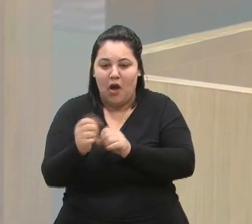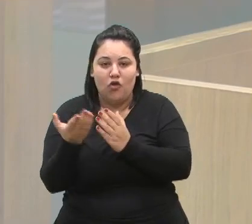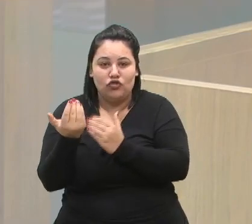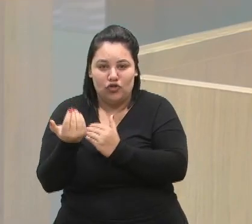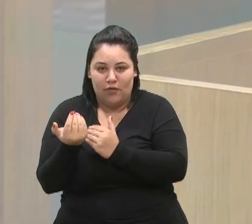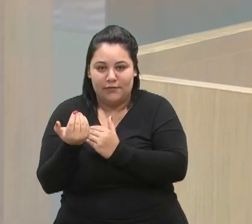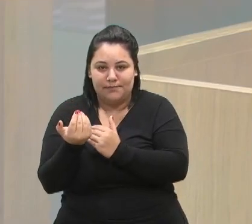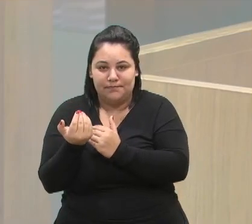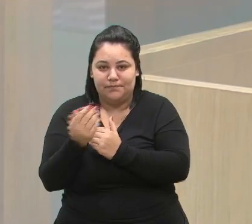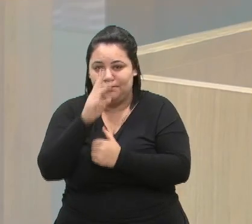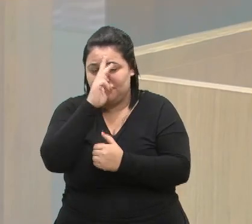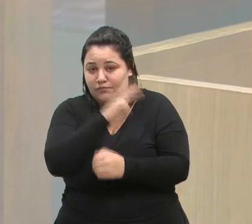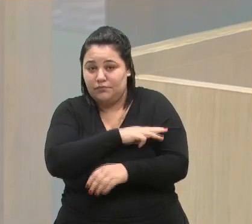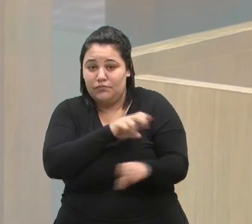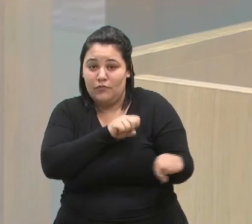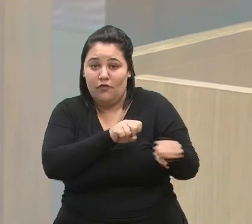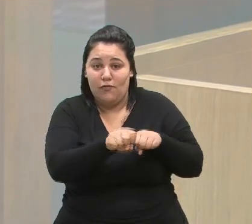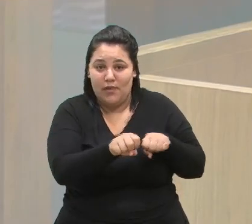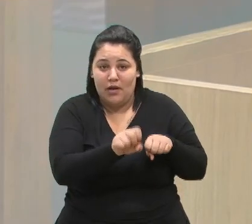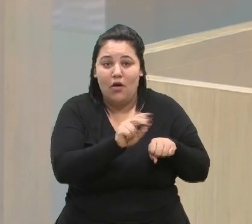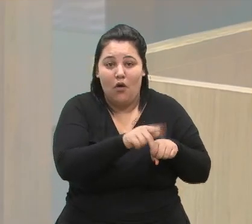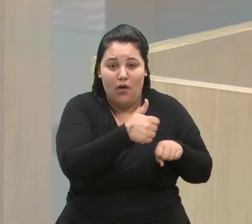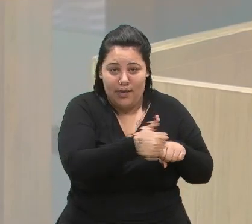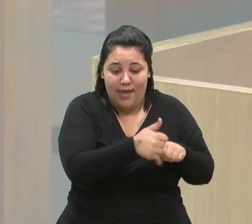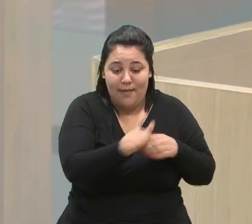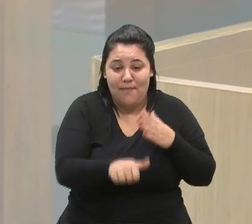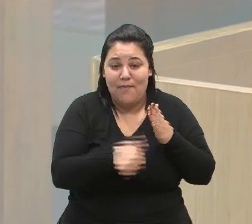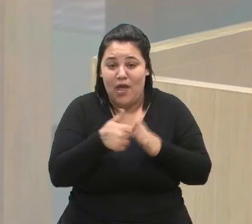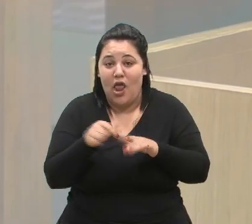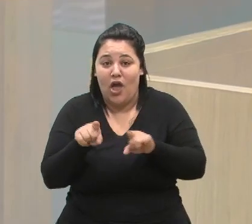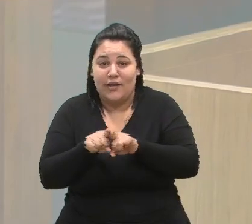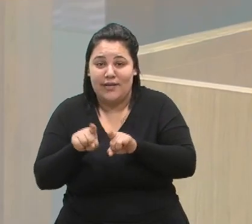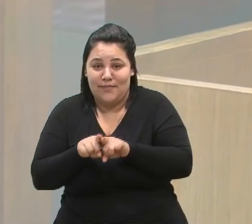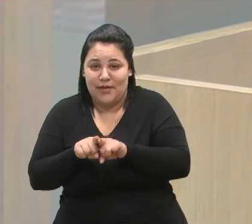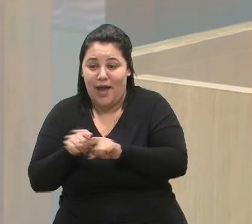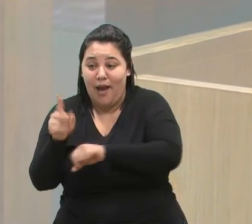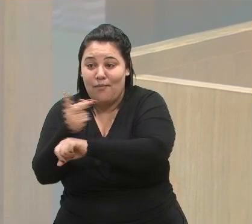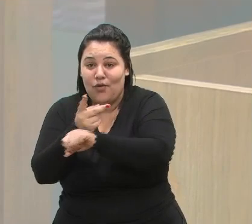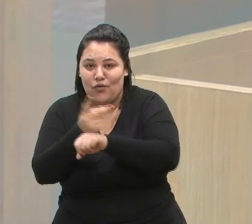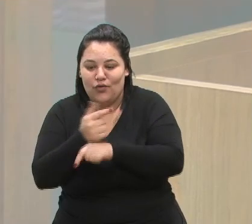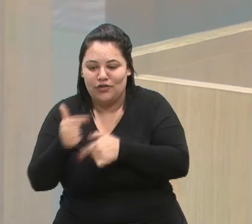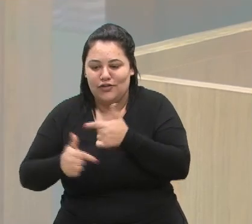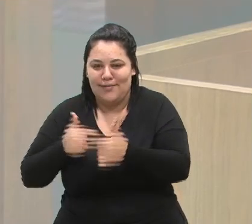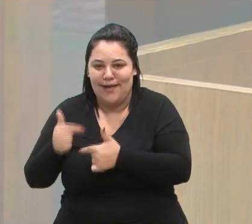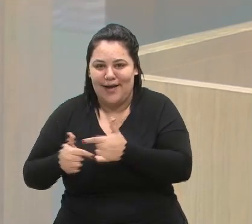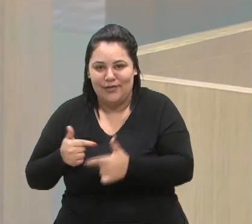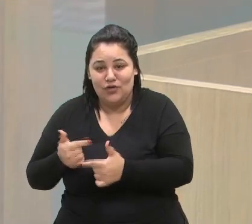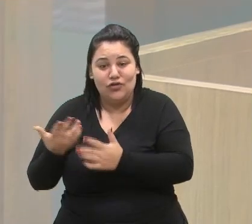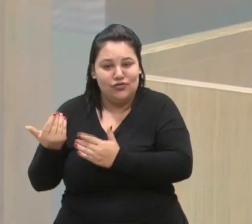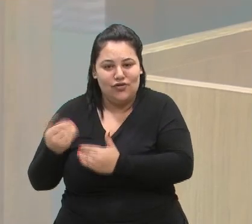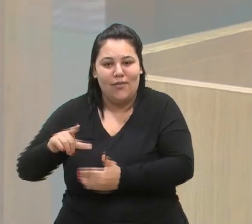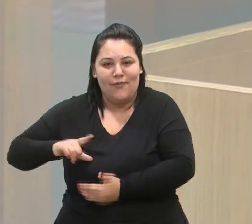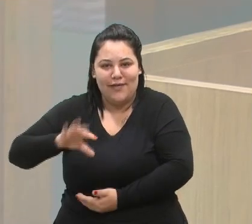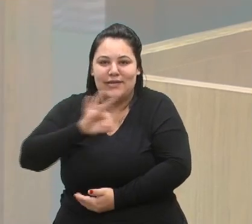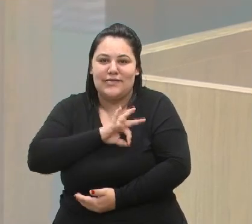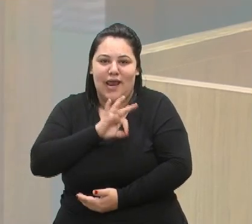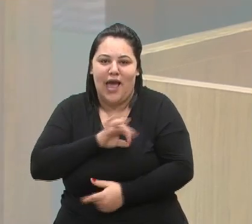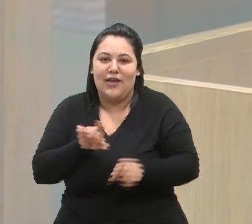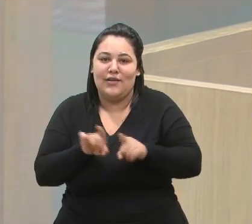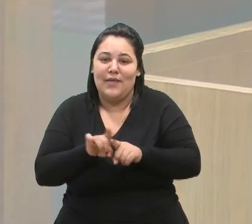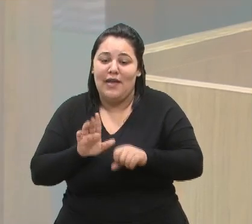médio, o que, além de melhorar a empregabilidade e a renda desses jovens,